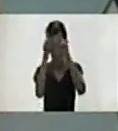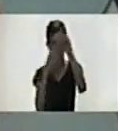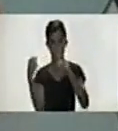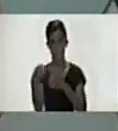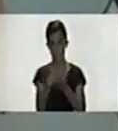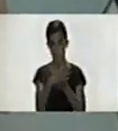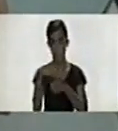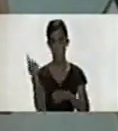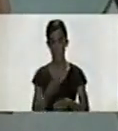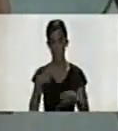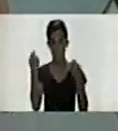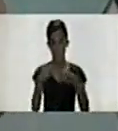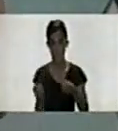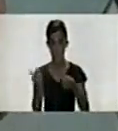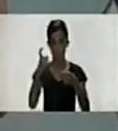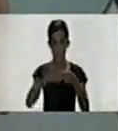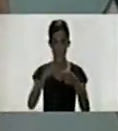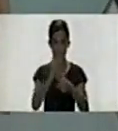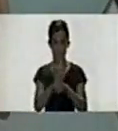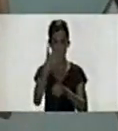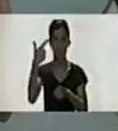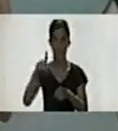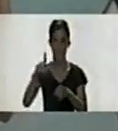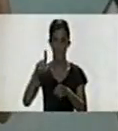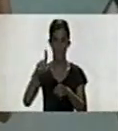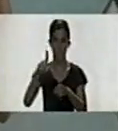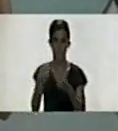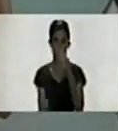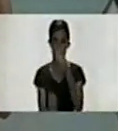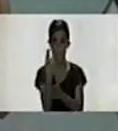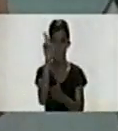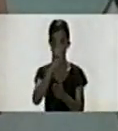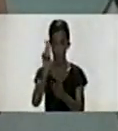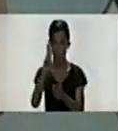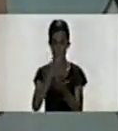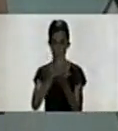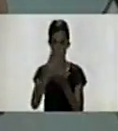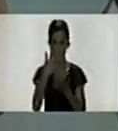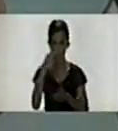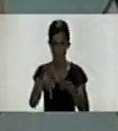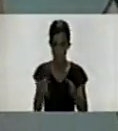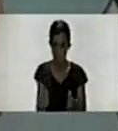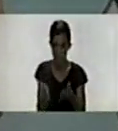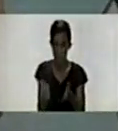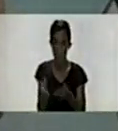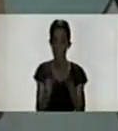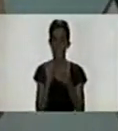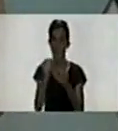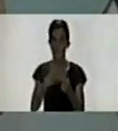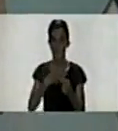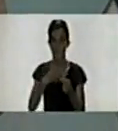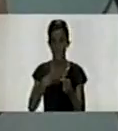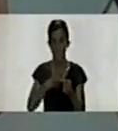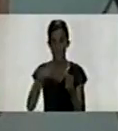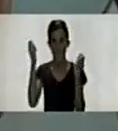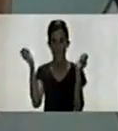de ideias novas. Precisamos voltar a ter esperança. E surgiu um nome que começa a despertar na população